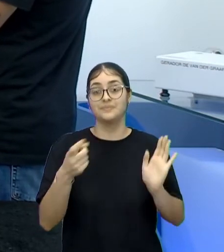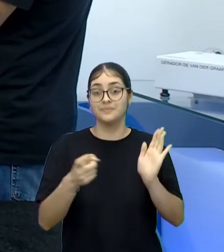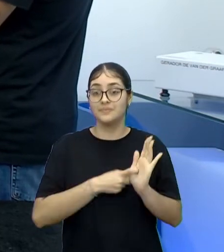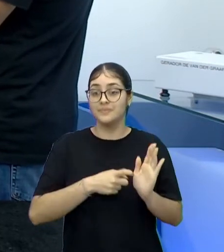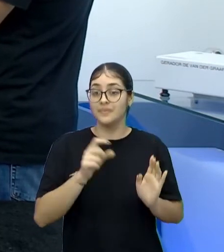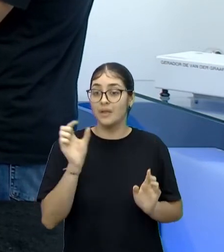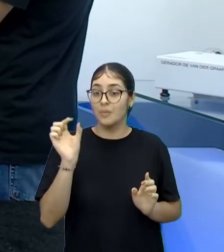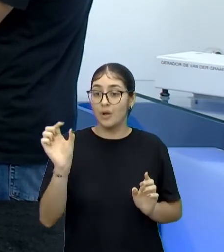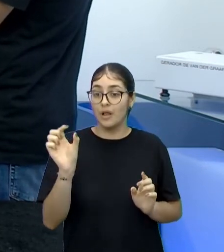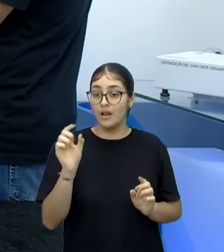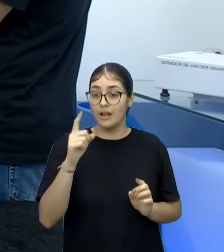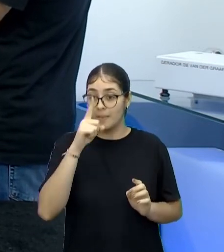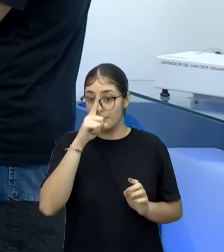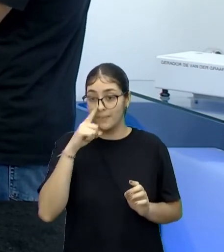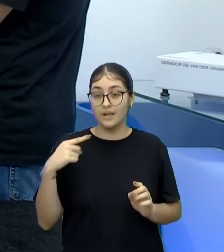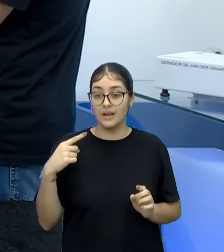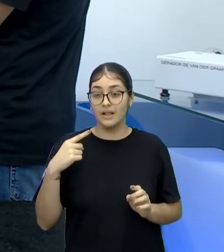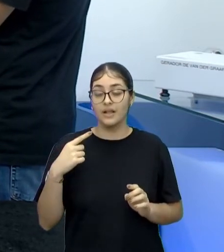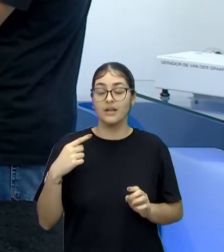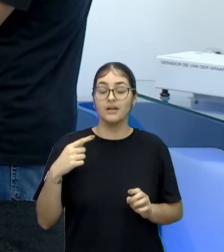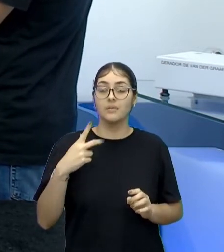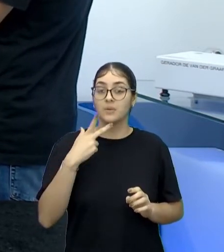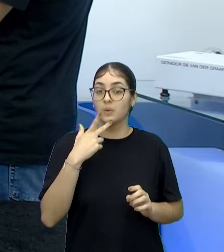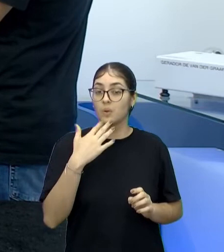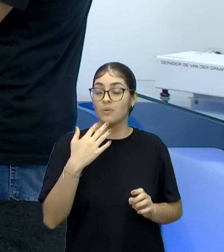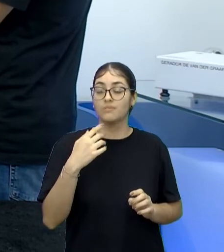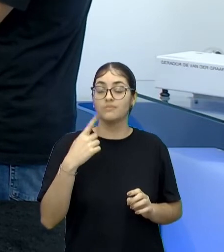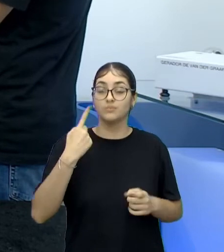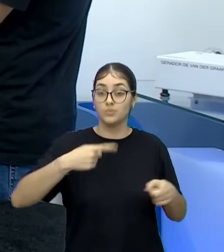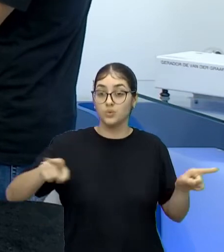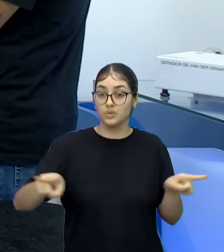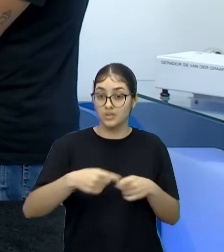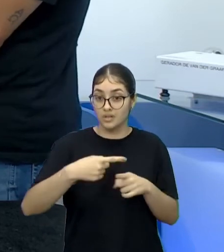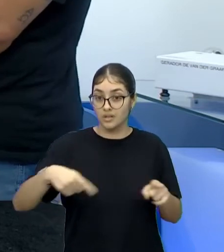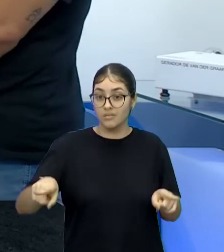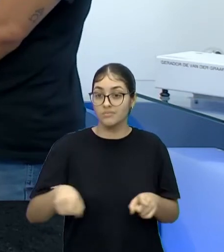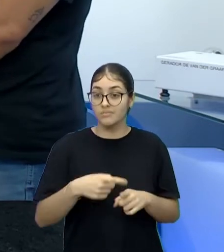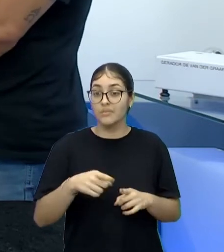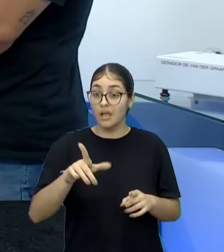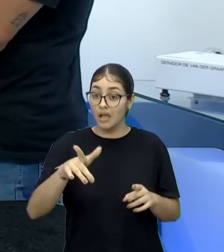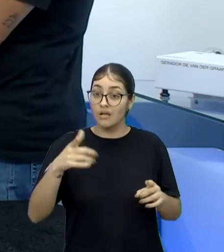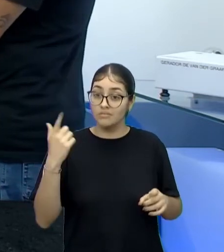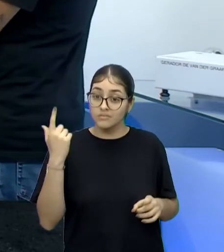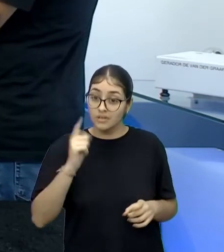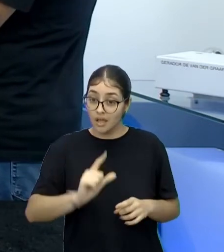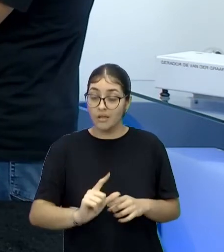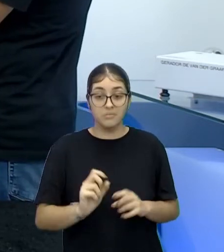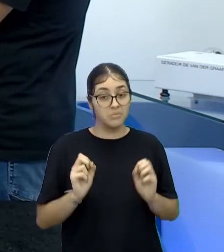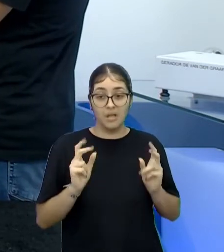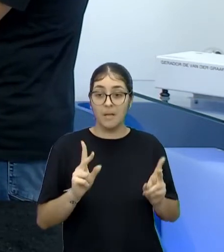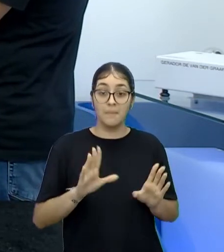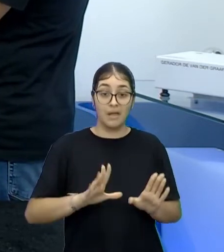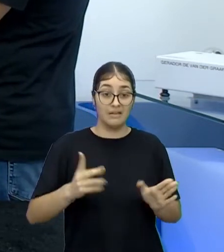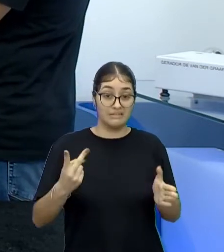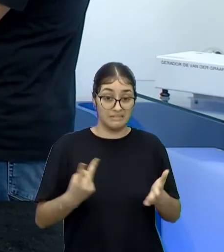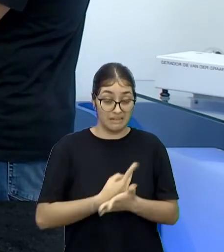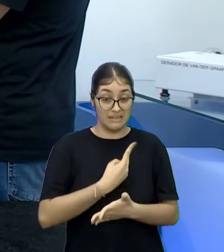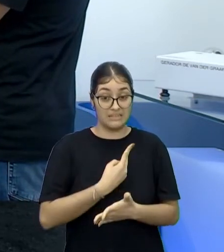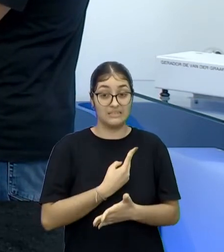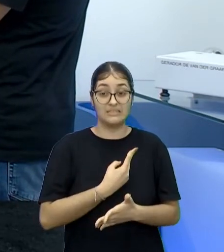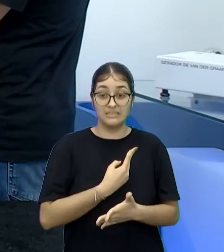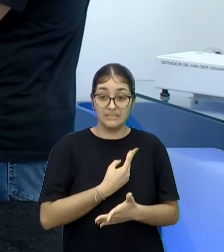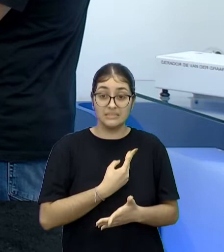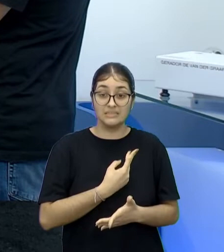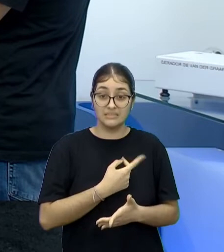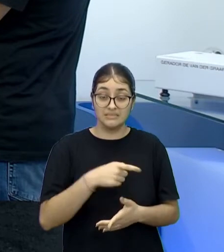bolinha vermelha, amarela, né? Vai tocar uma musiquinha. Se você acertar, ok. Mas se você errar, olha, se não, tá vendo? Se não...